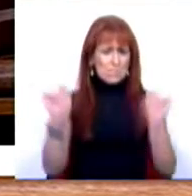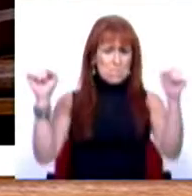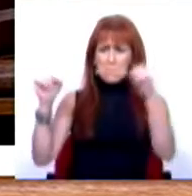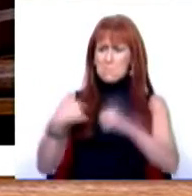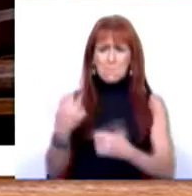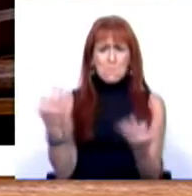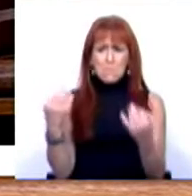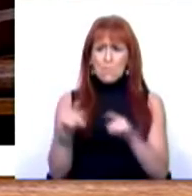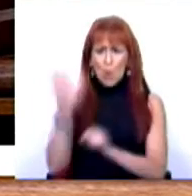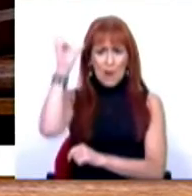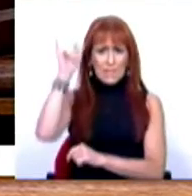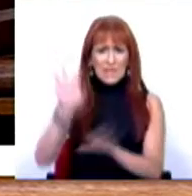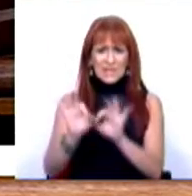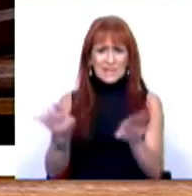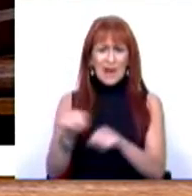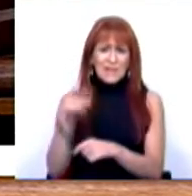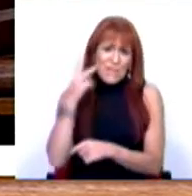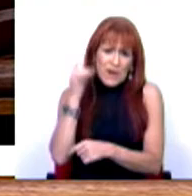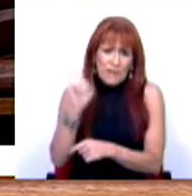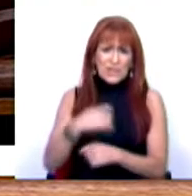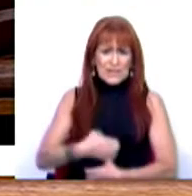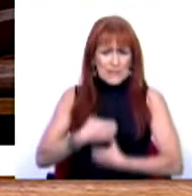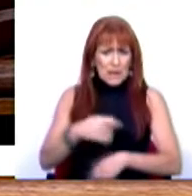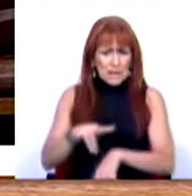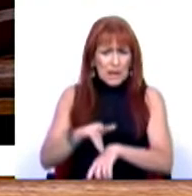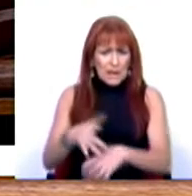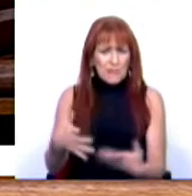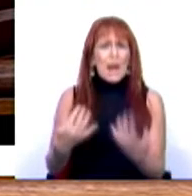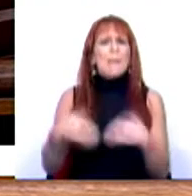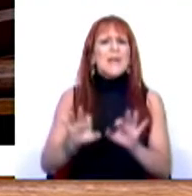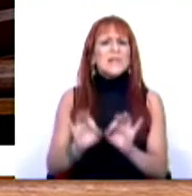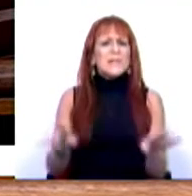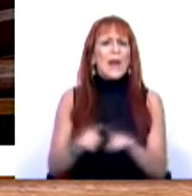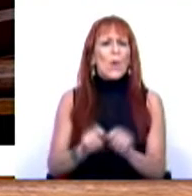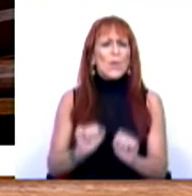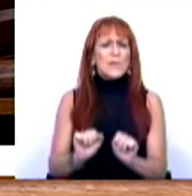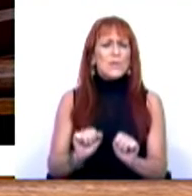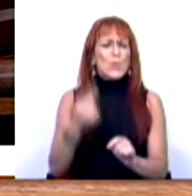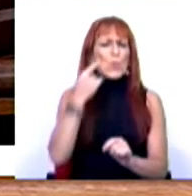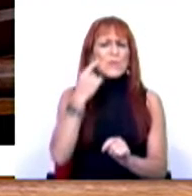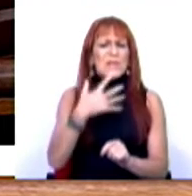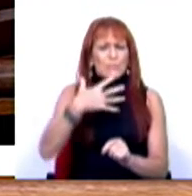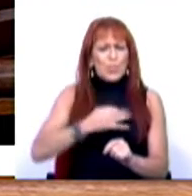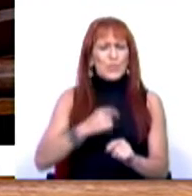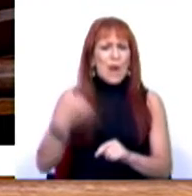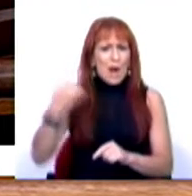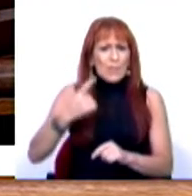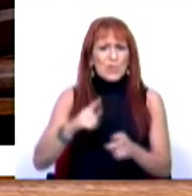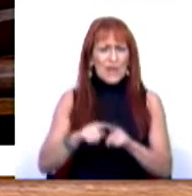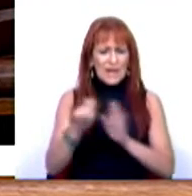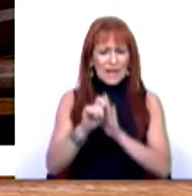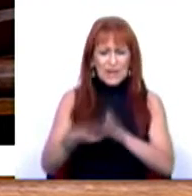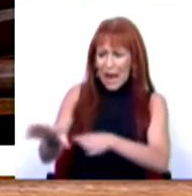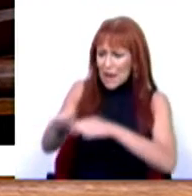o reconhecimento dos animais enquanto seres vivos sensíveis, mas bem como é cabalmente reconhecido o imperativo ético